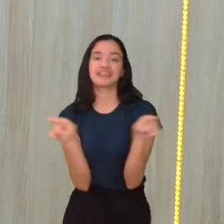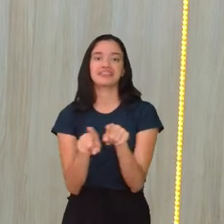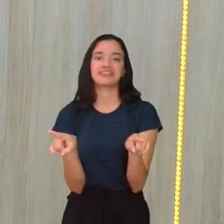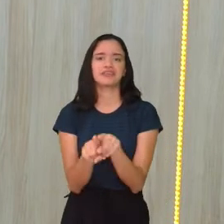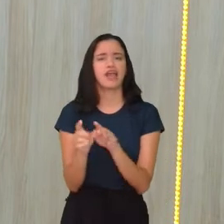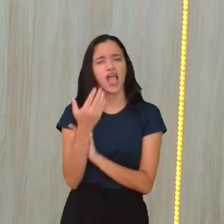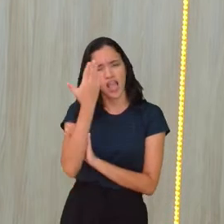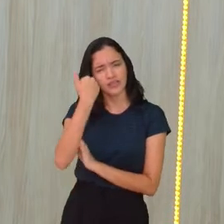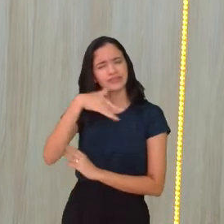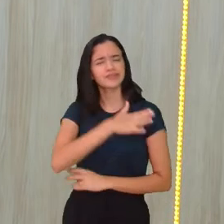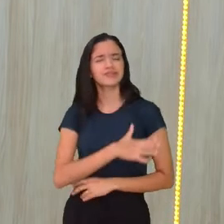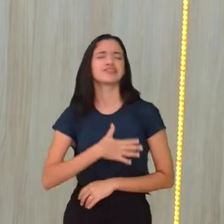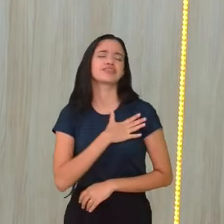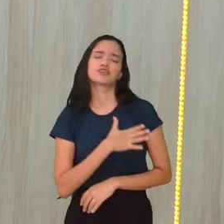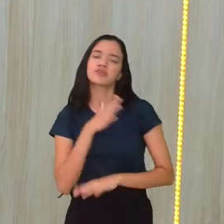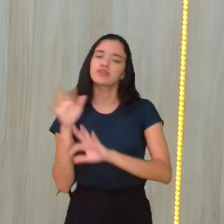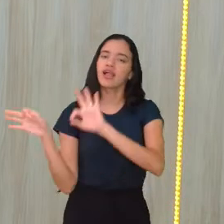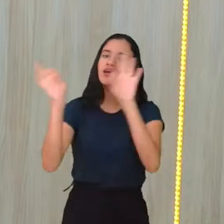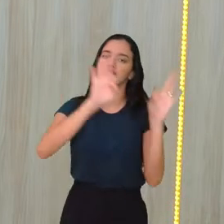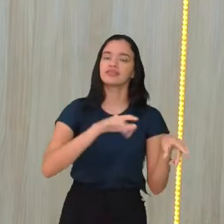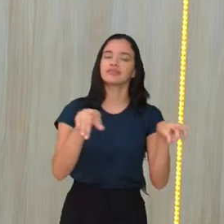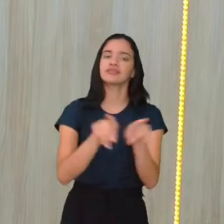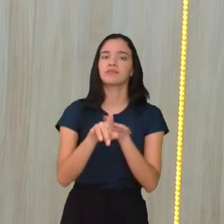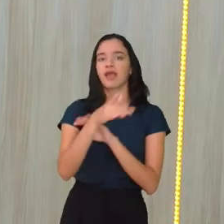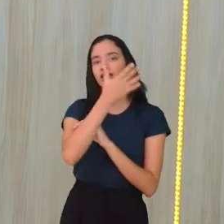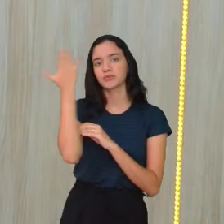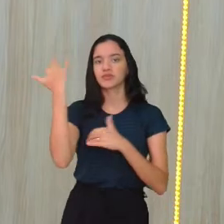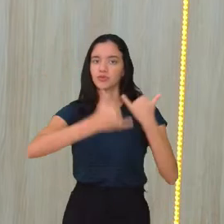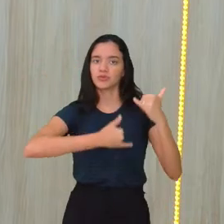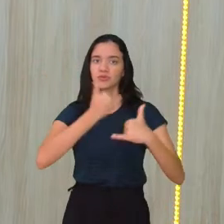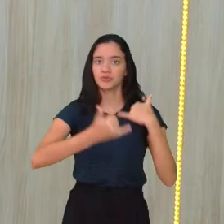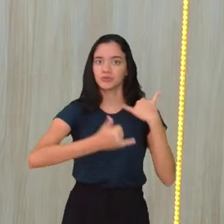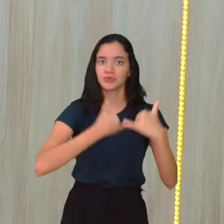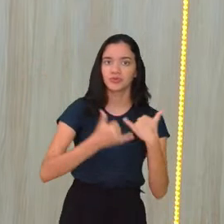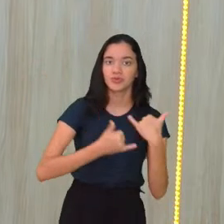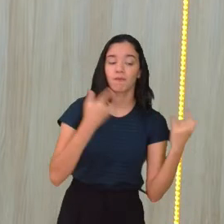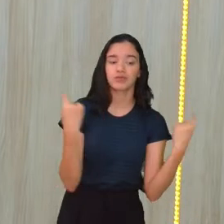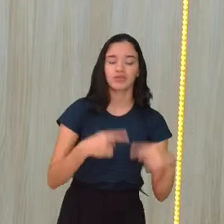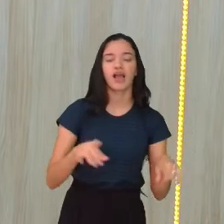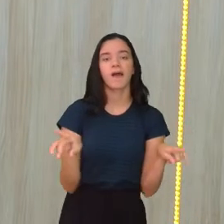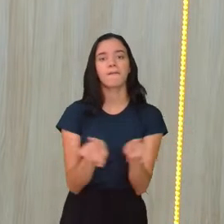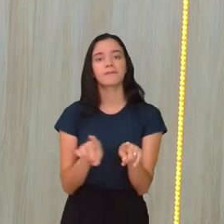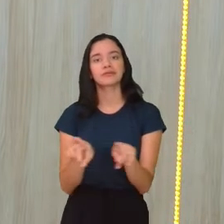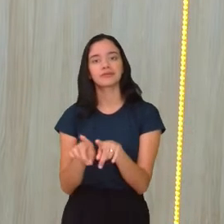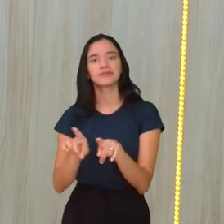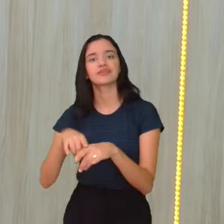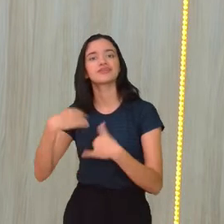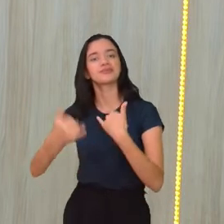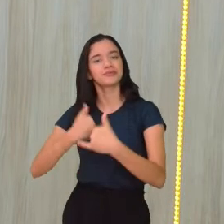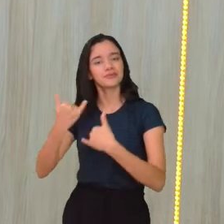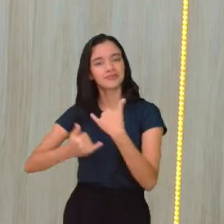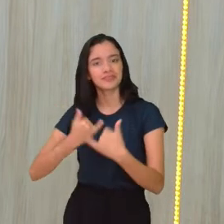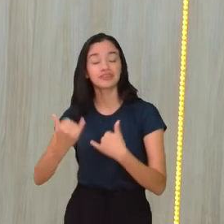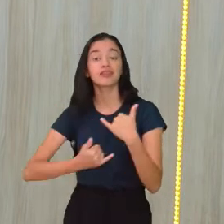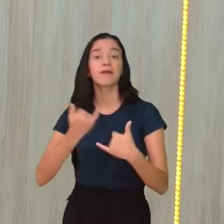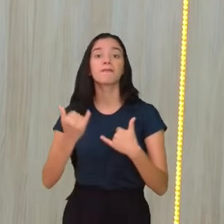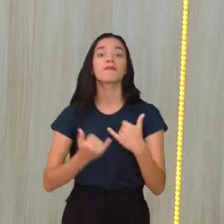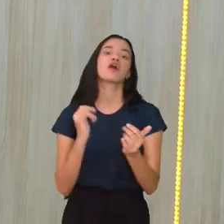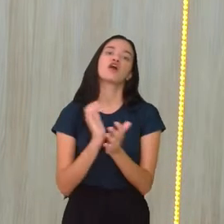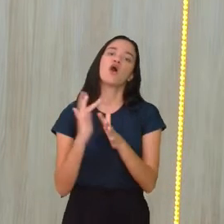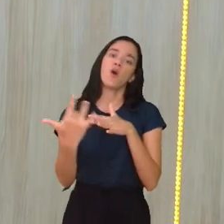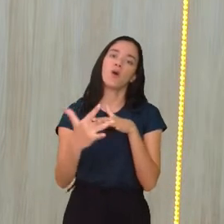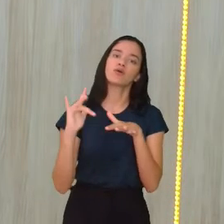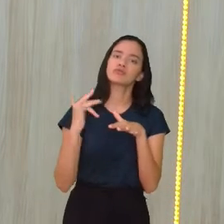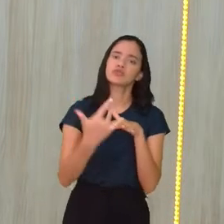né? Porque eu sei que vocês gostam tanto de assistir as pessoas jogando, né? Os campeonatos, como também de jogar. Então, rede